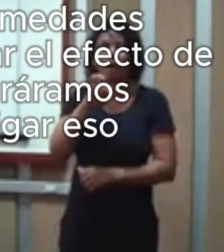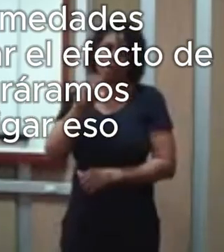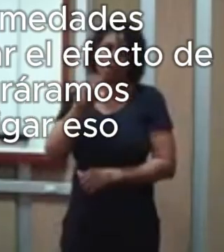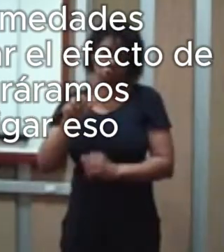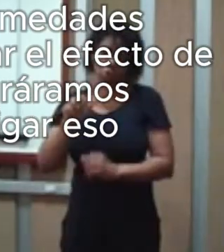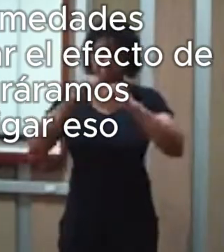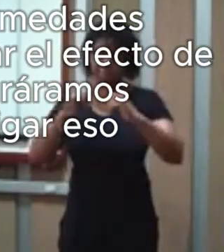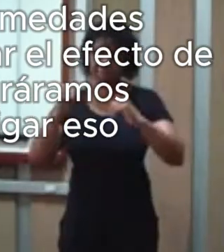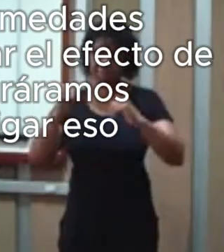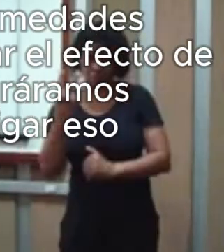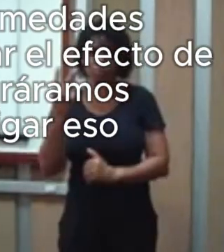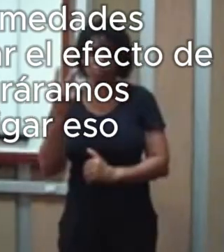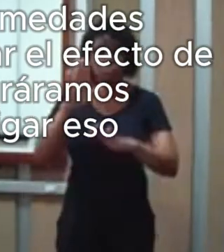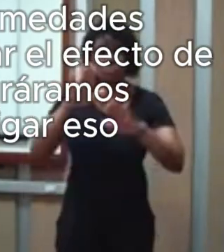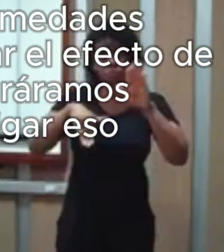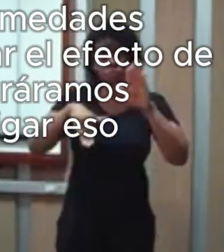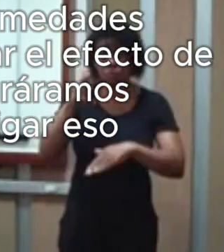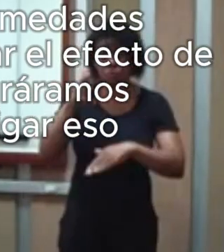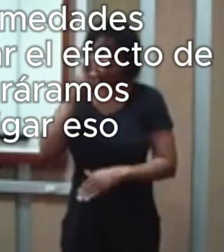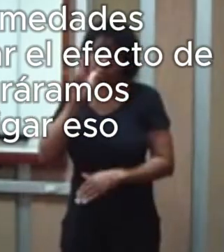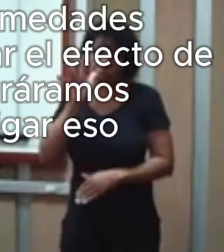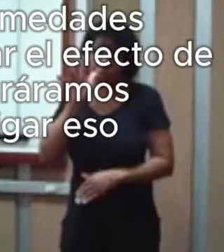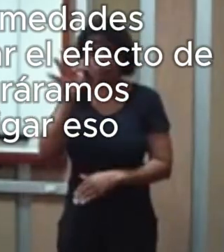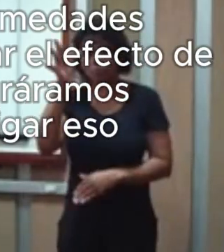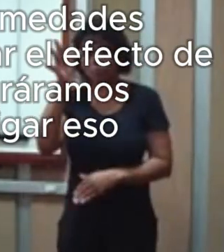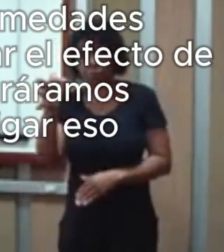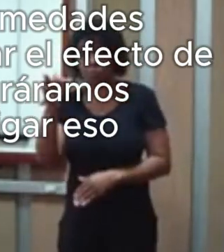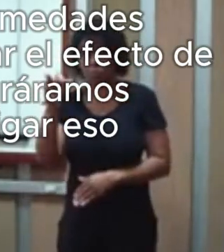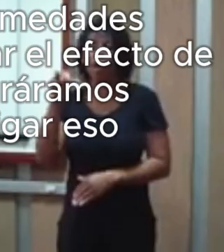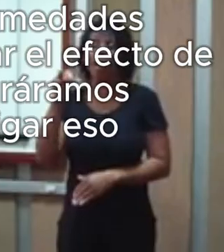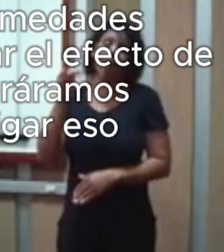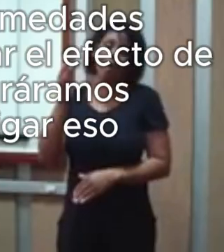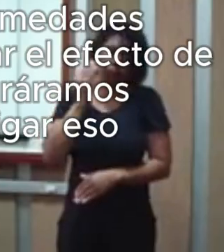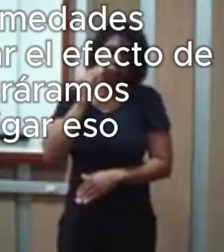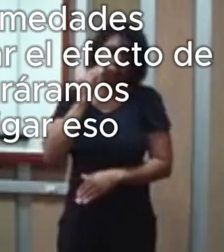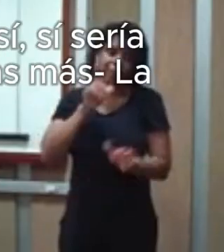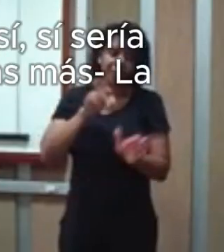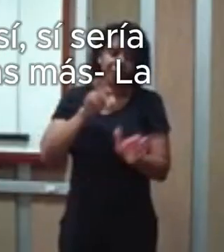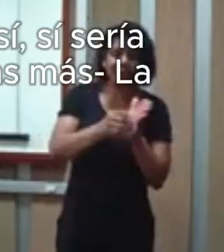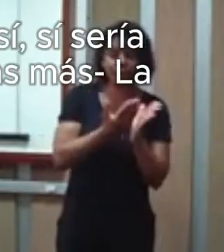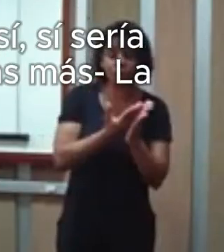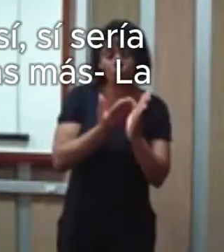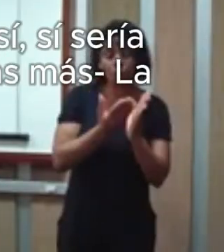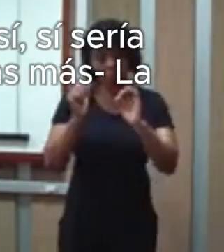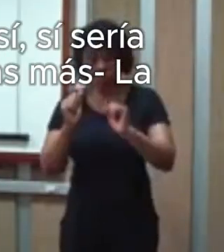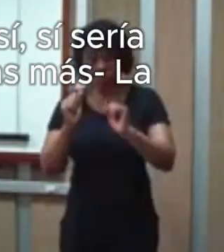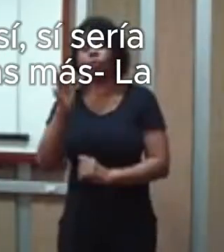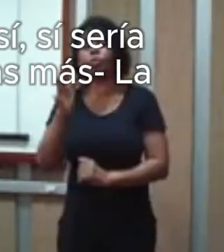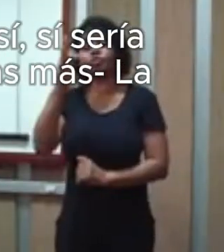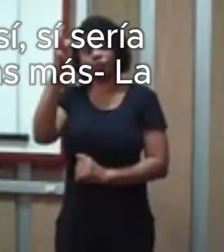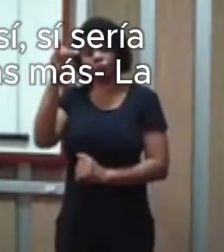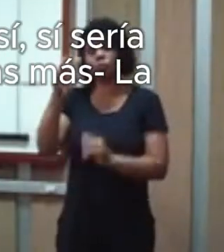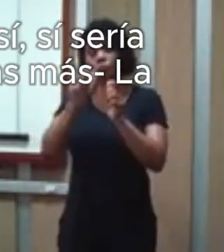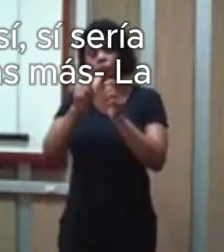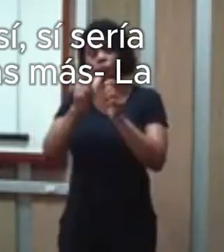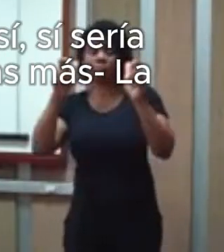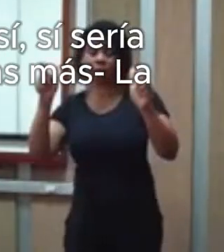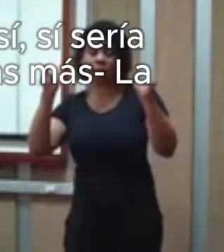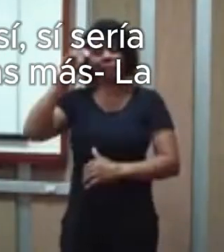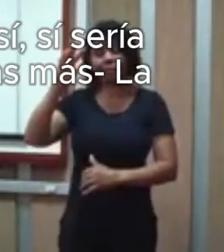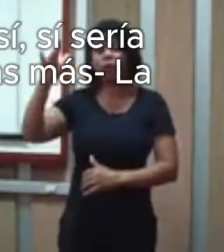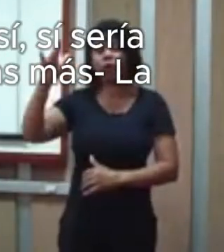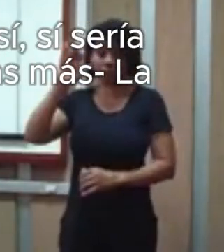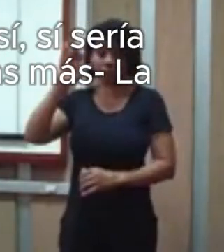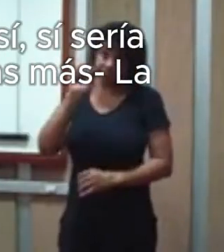dois, que talvez a gente consiga, nas horas vagas eu tento pesquisar isso, pode ser que dê para ampliar esse potencial. Mas,